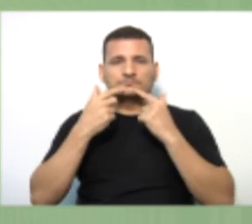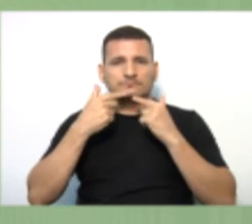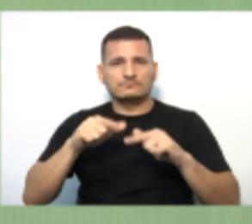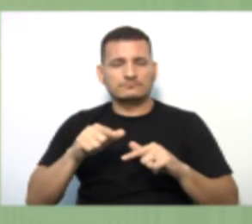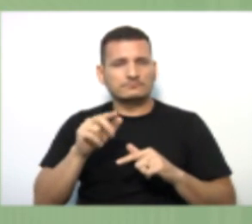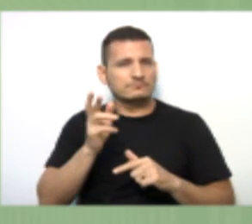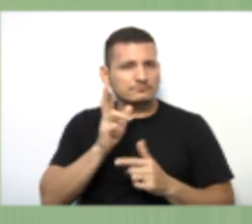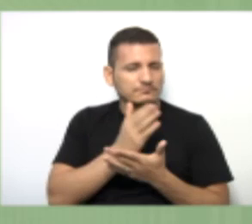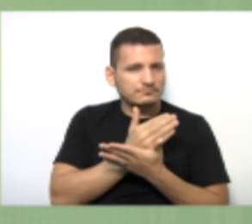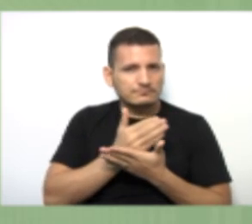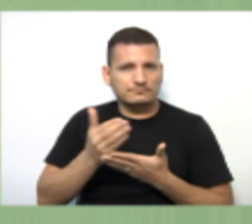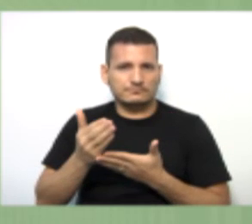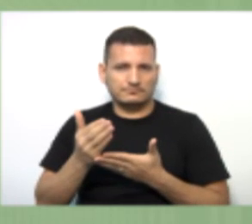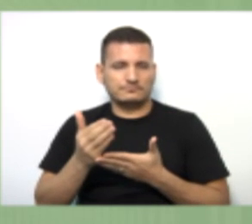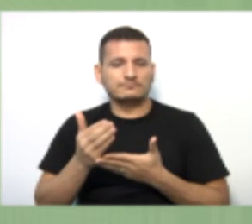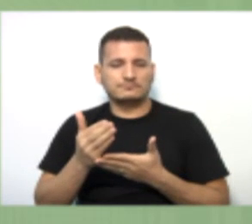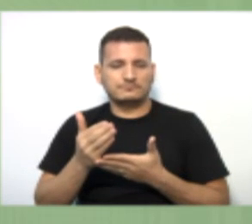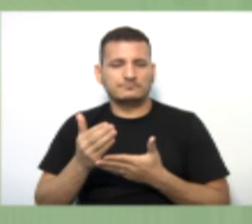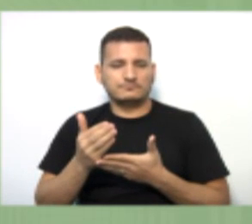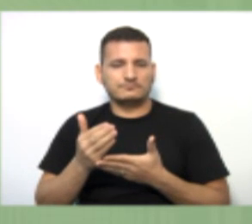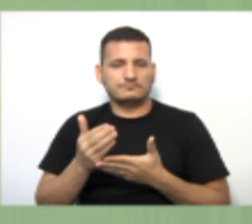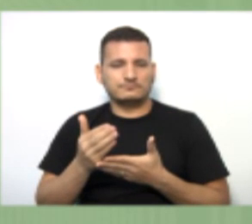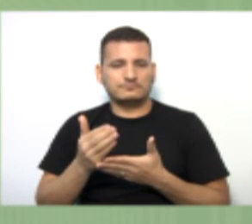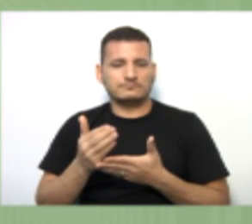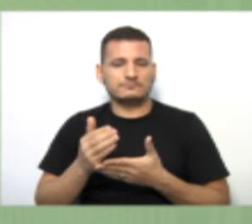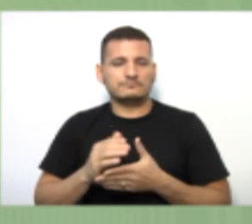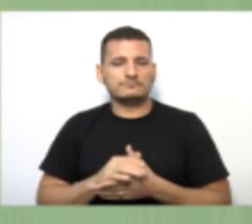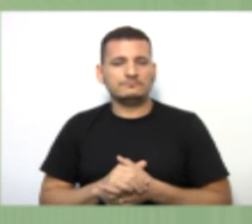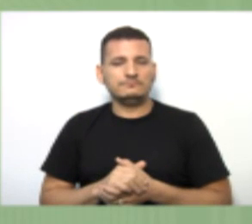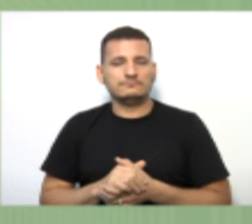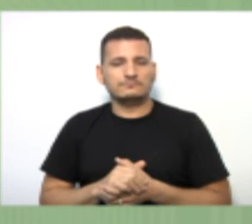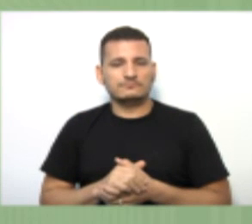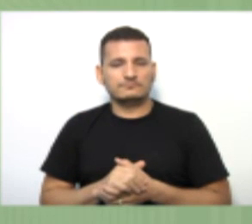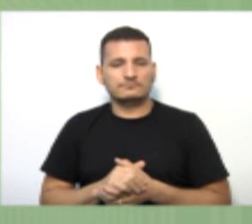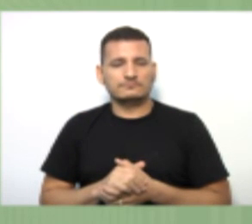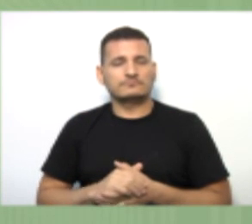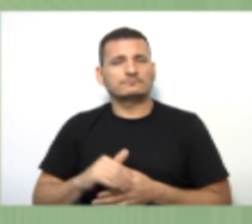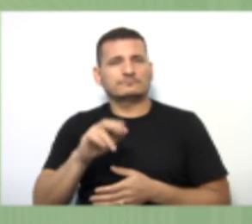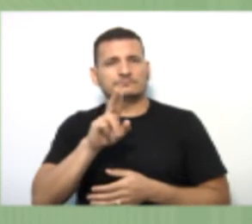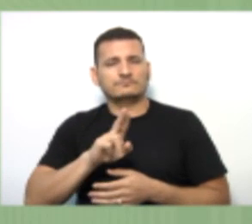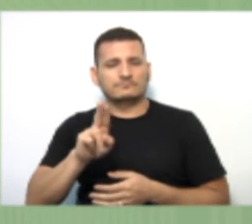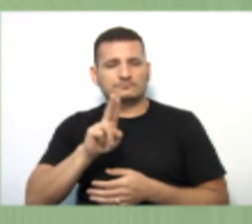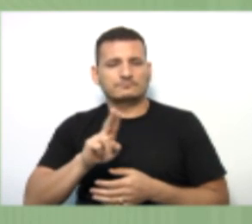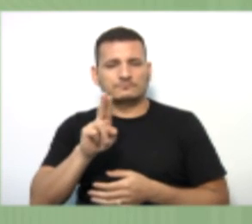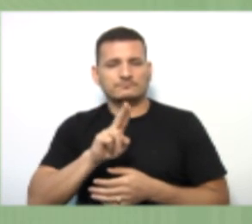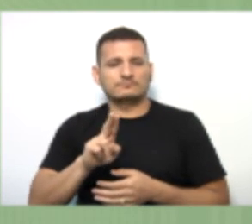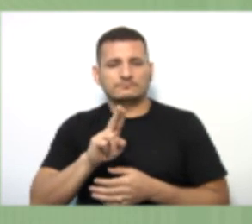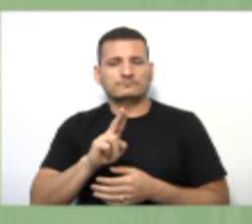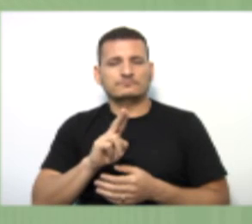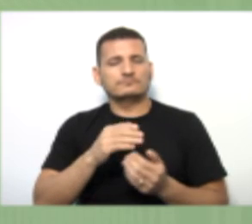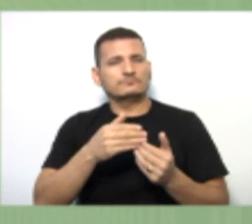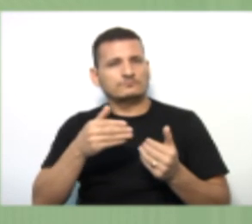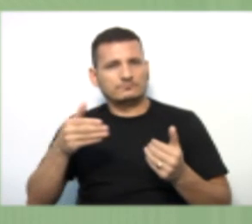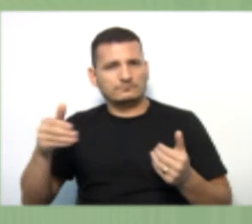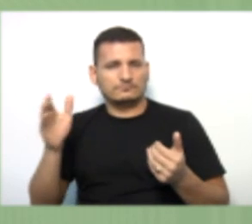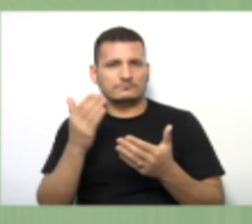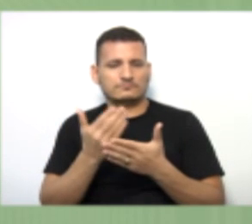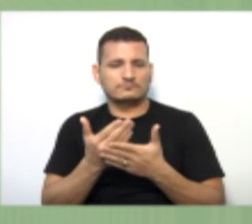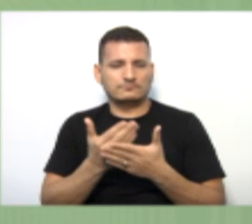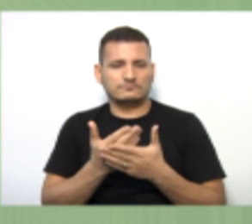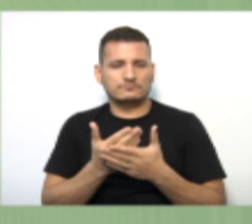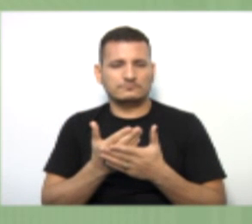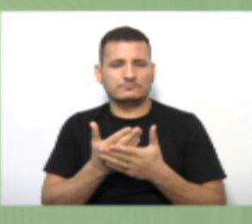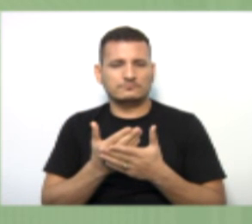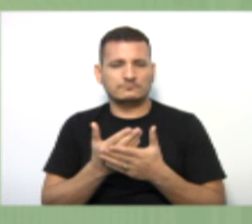está começando, tá? A programar. E a gente vai usar ao longo das aulas, ao longo